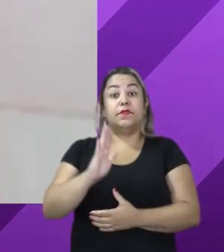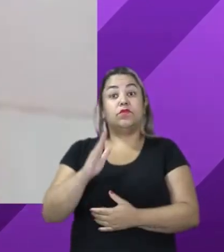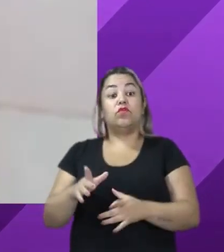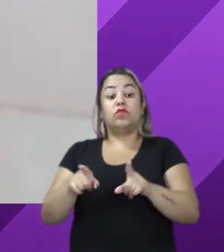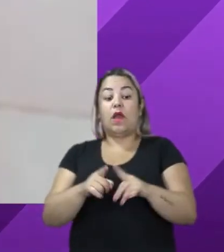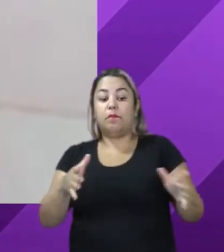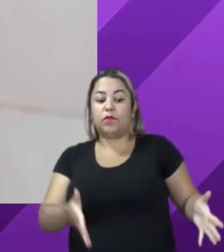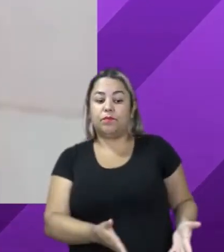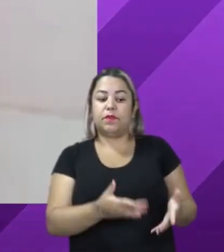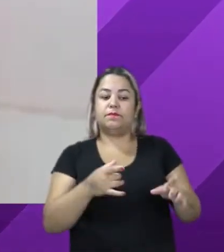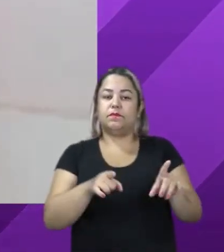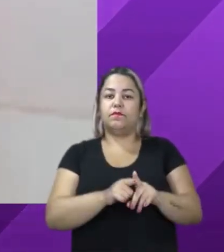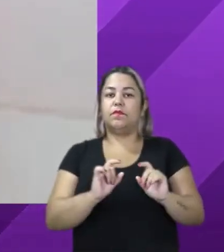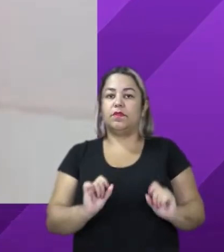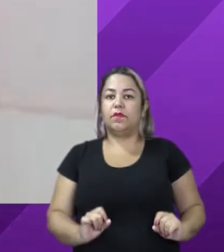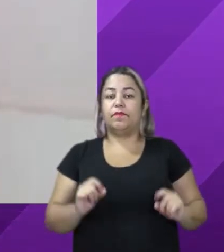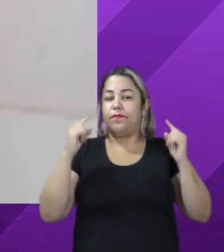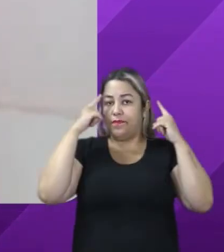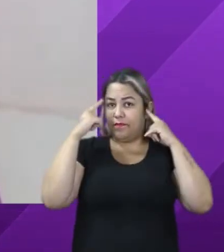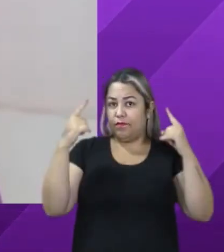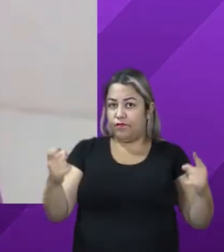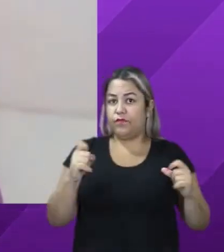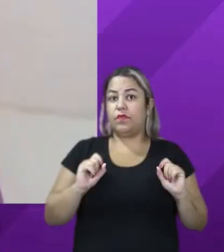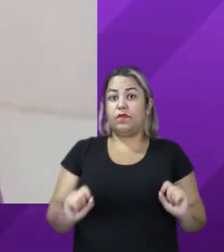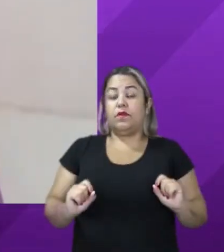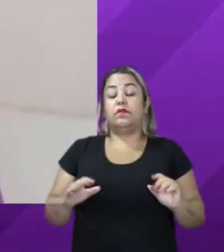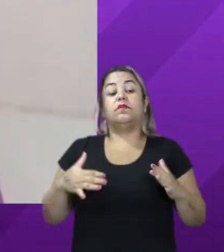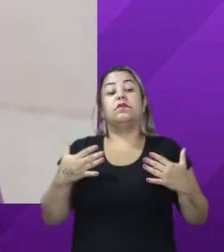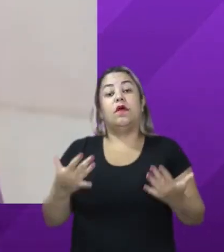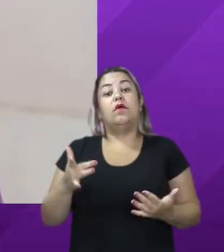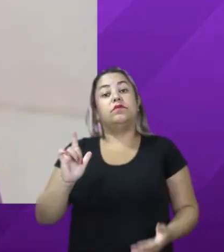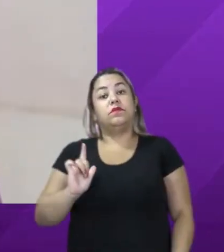e promovendo e fomentando essa violência. Então, a gente